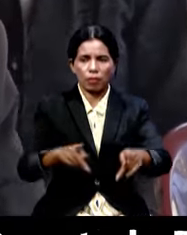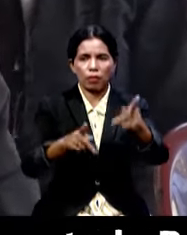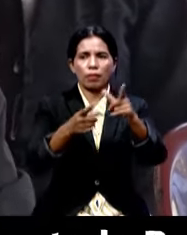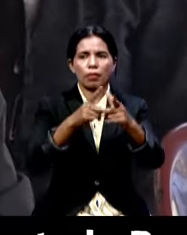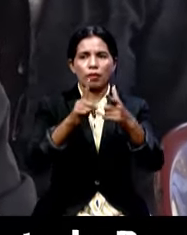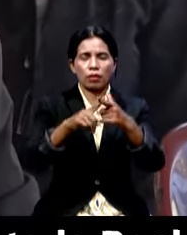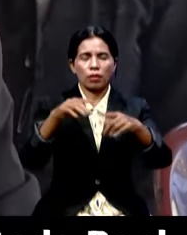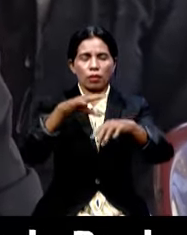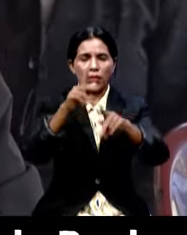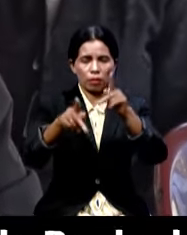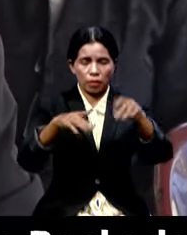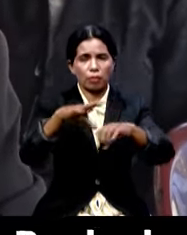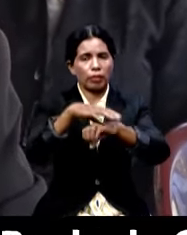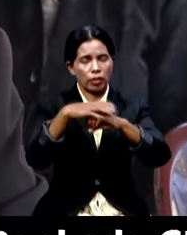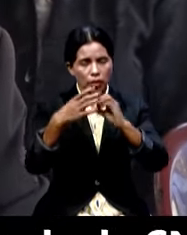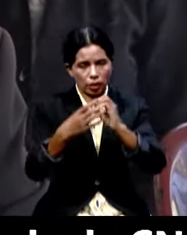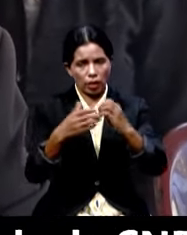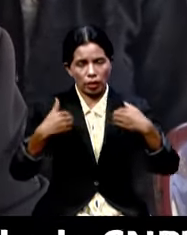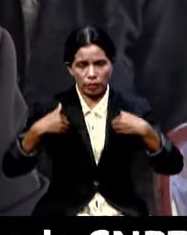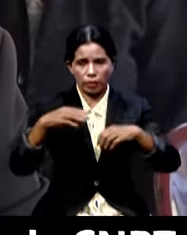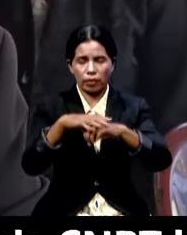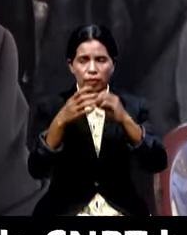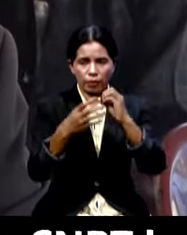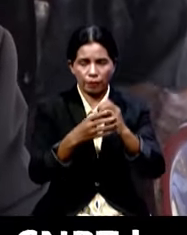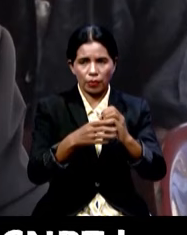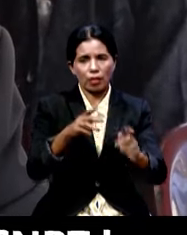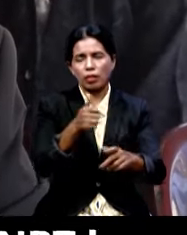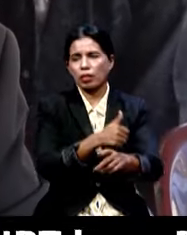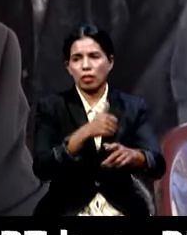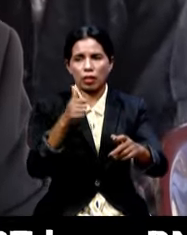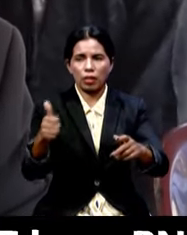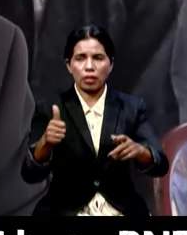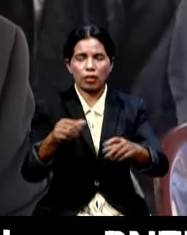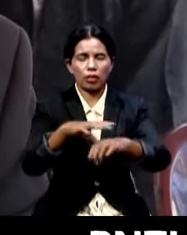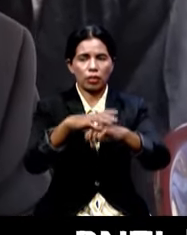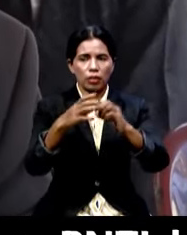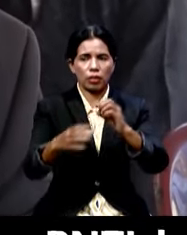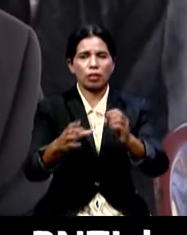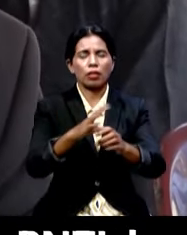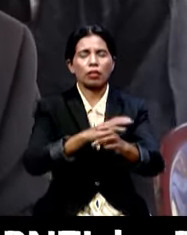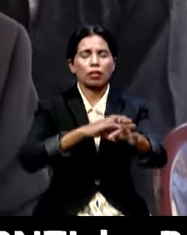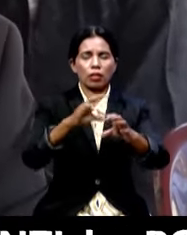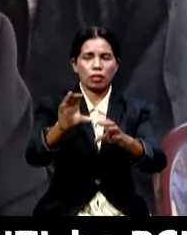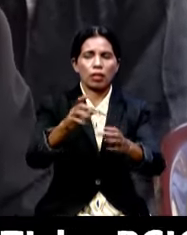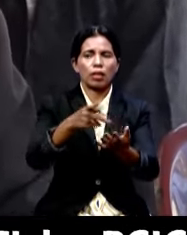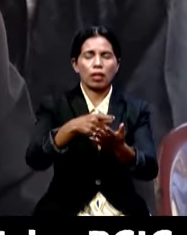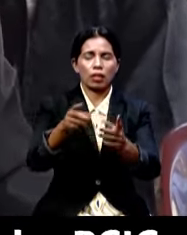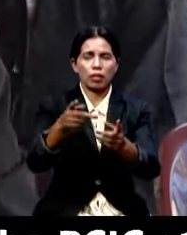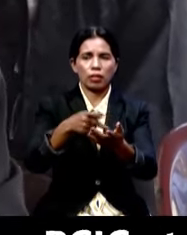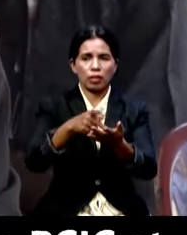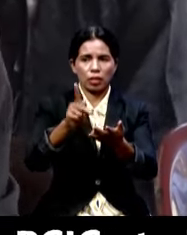ho rainain e ida selo ke contrato de contrato de renda comercial a to